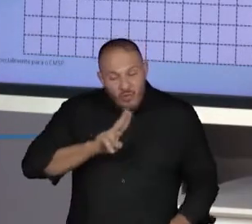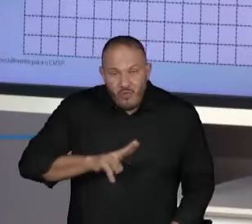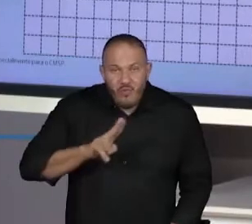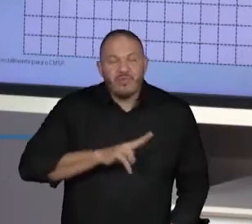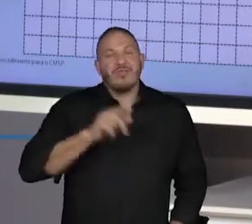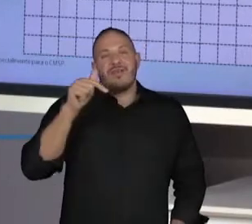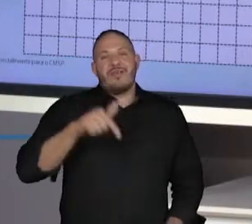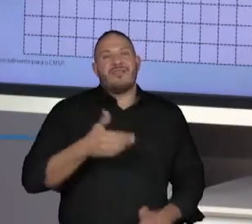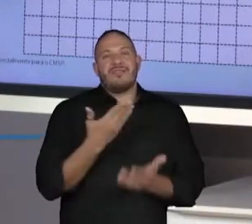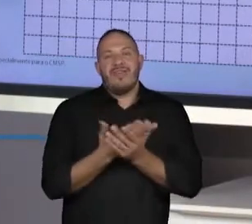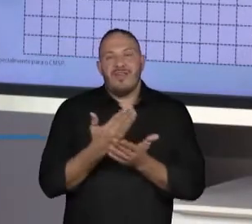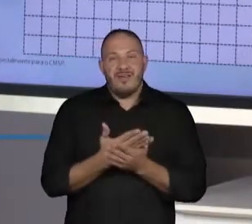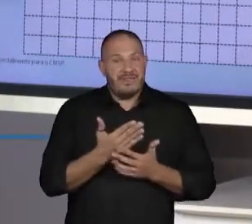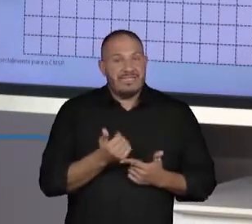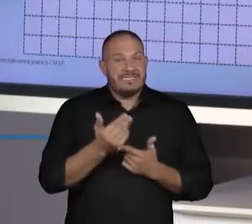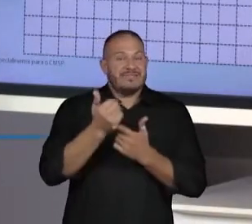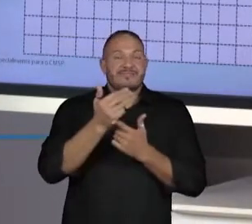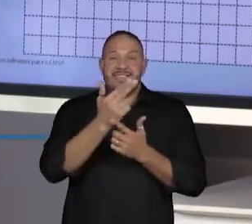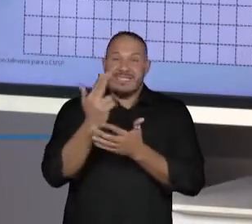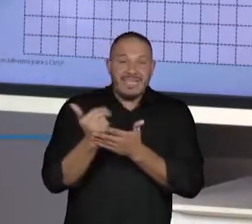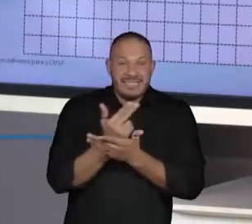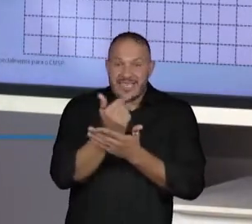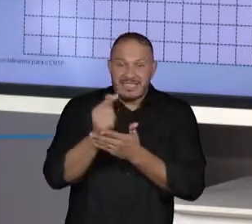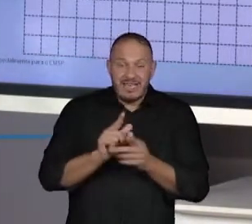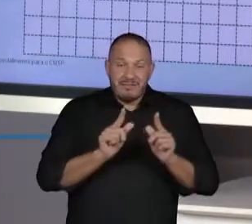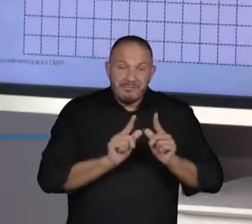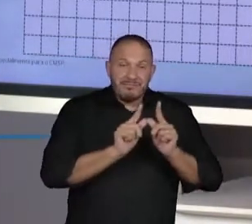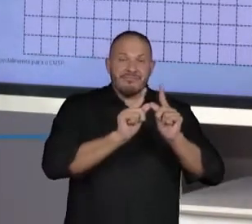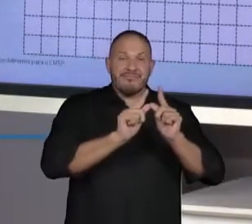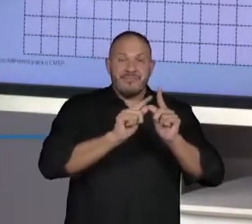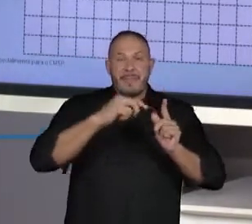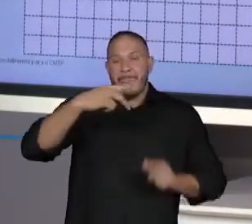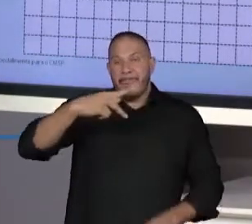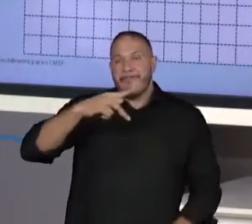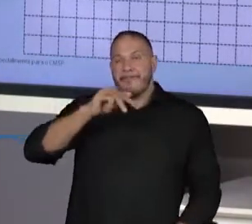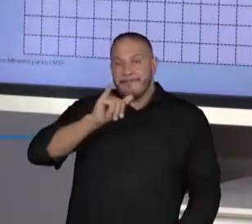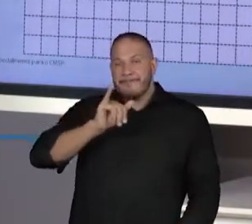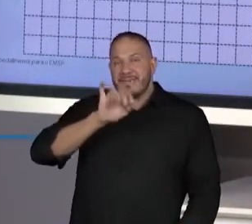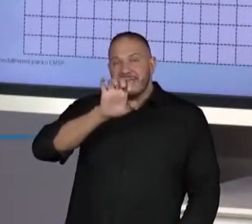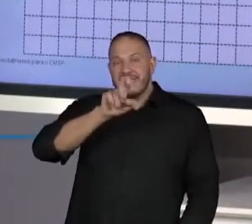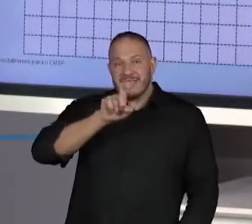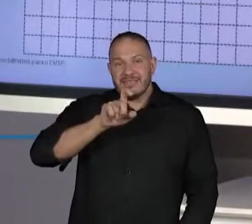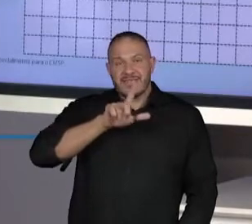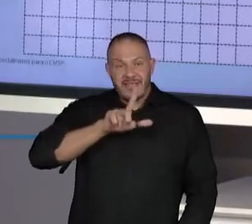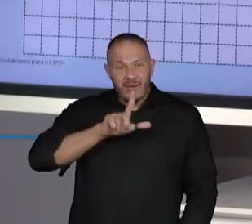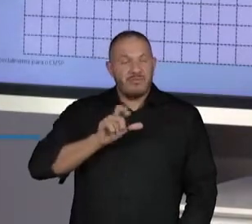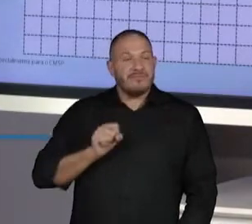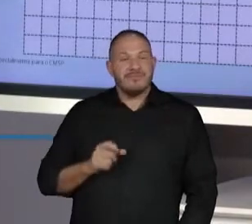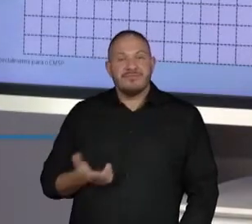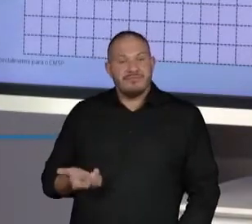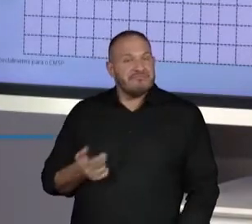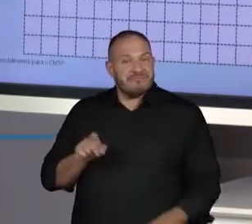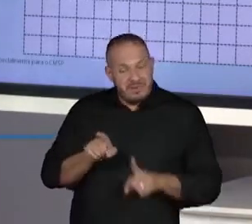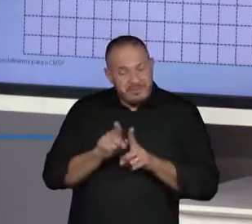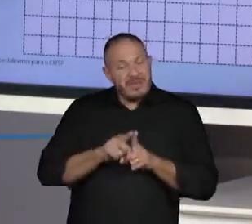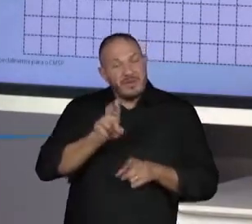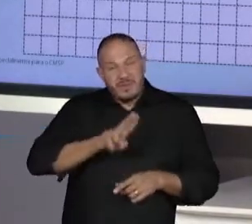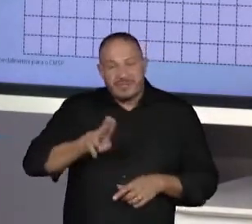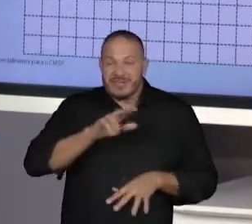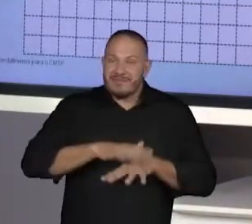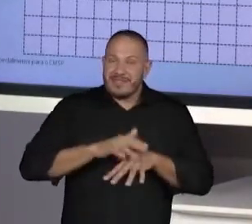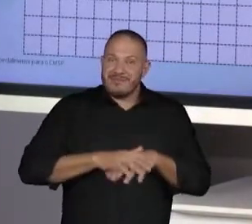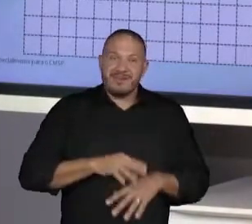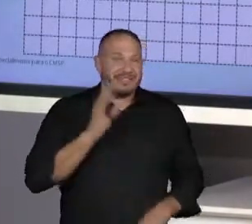tecnologia e, para desenhar pixels, malha quadriculada, que a gente também usa na matemática. Olha que interessante. Então, é